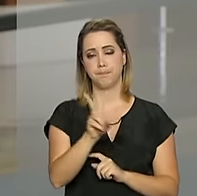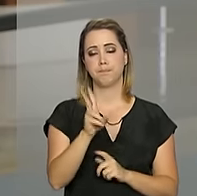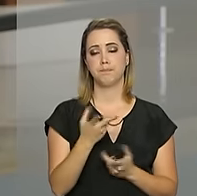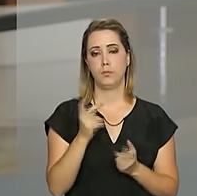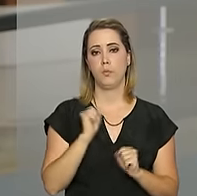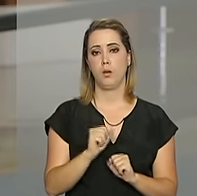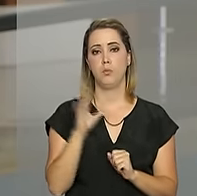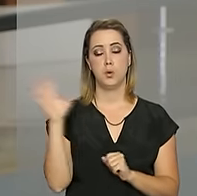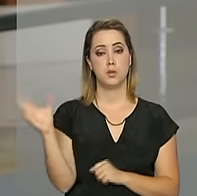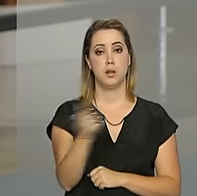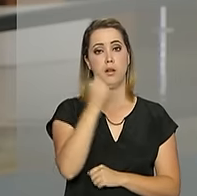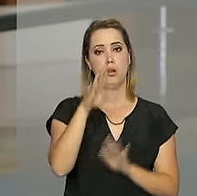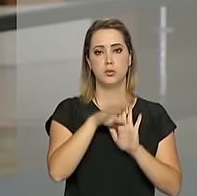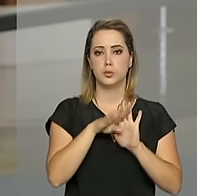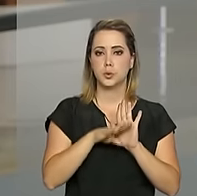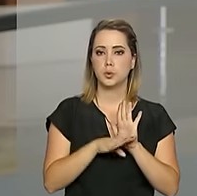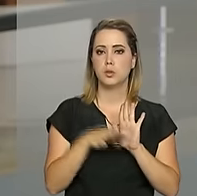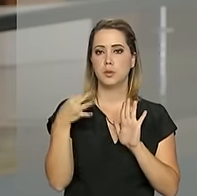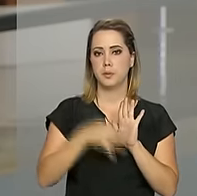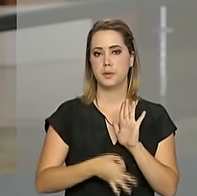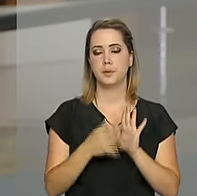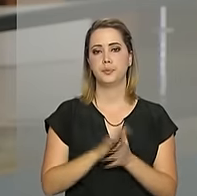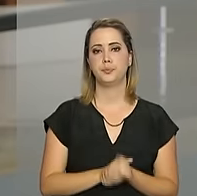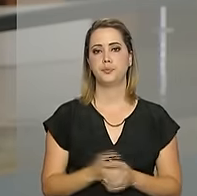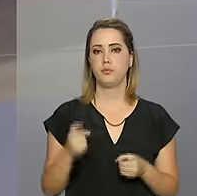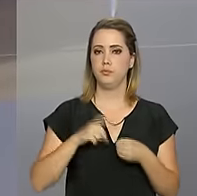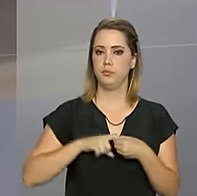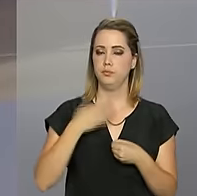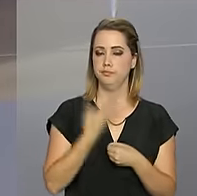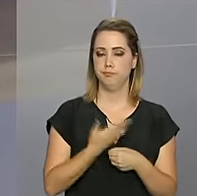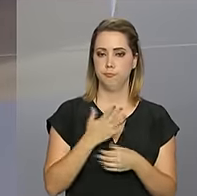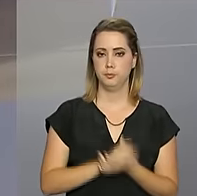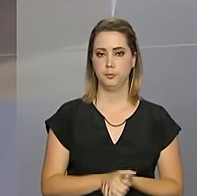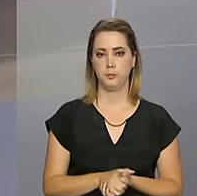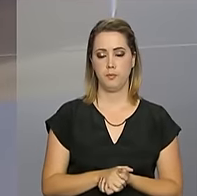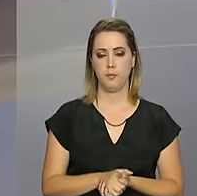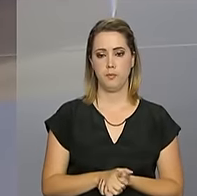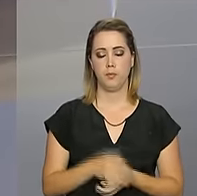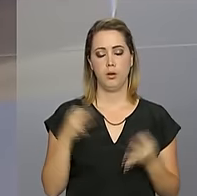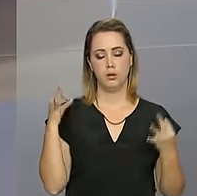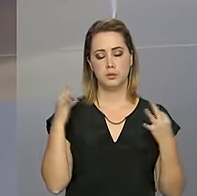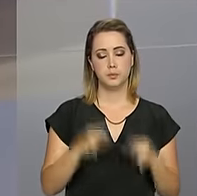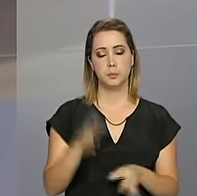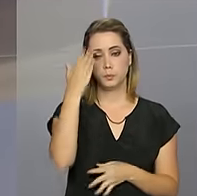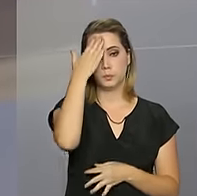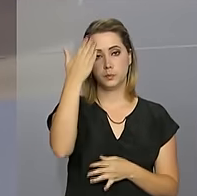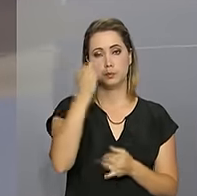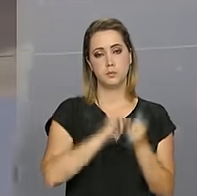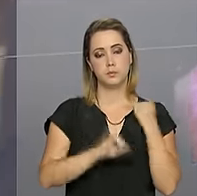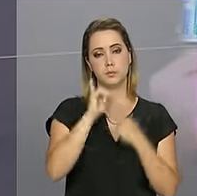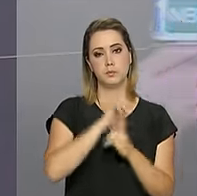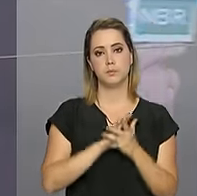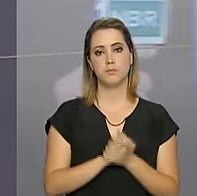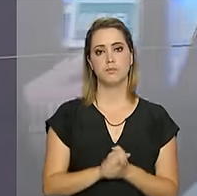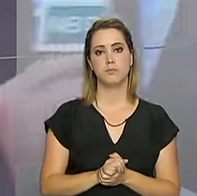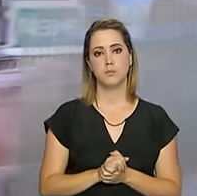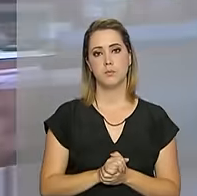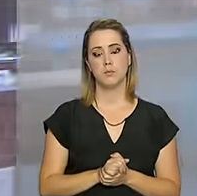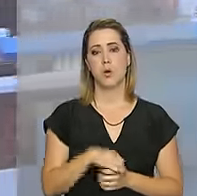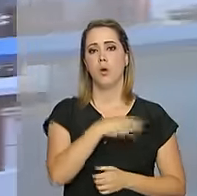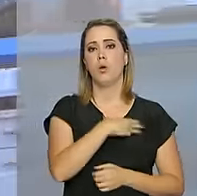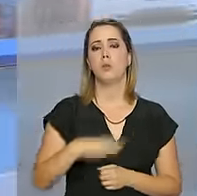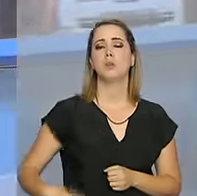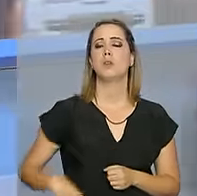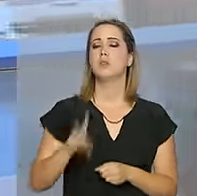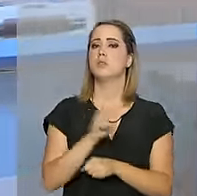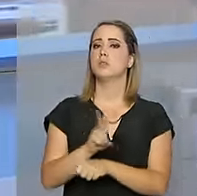pelo governo no mês que vem. Eu volto com você no estúdio, Roberto. Está certo, Paulo. Muito obrigado pelas informações. E o